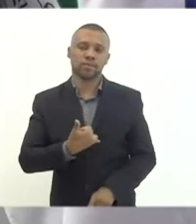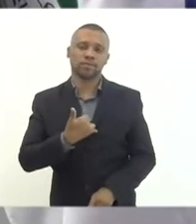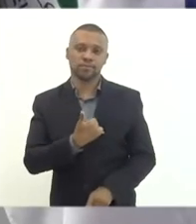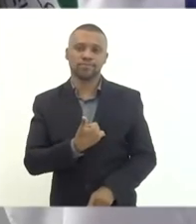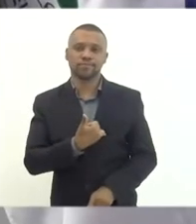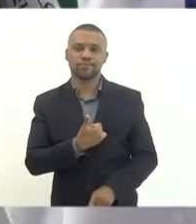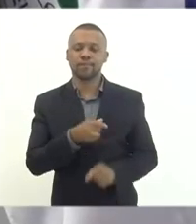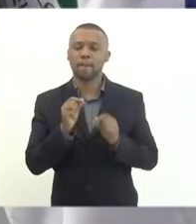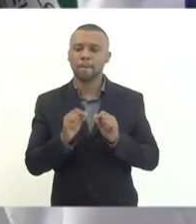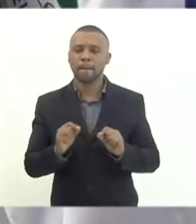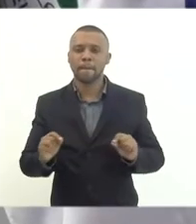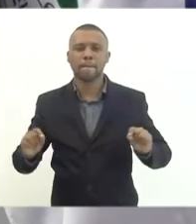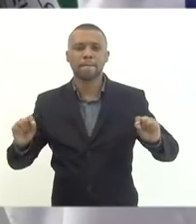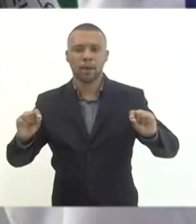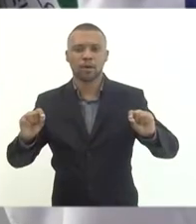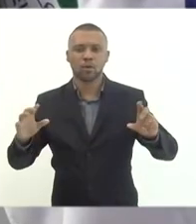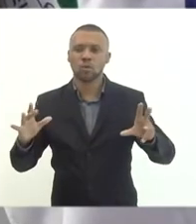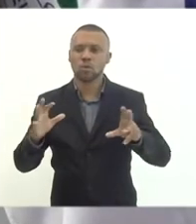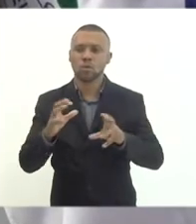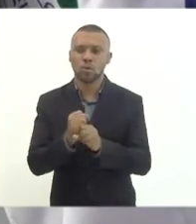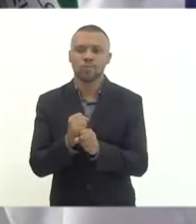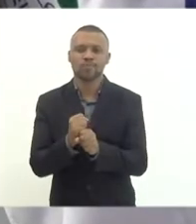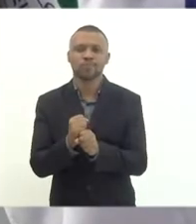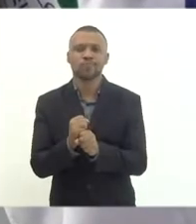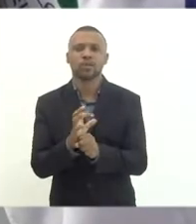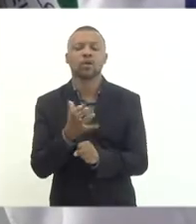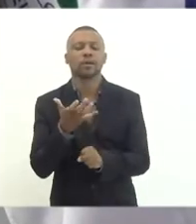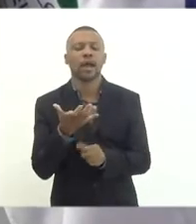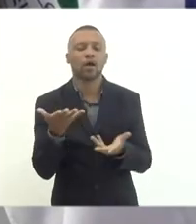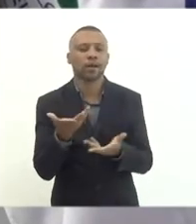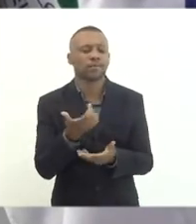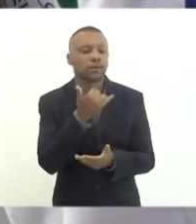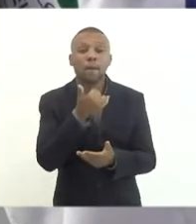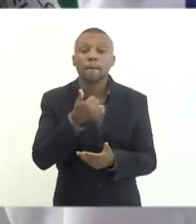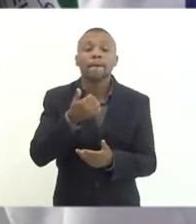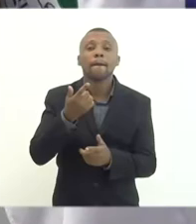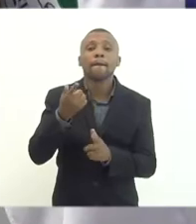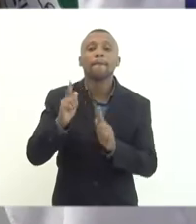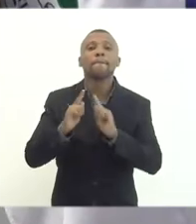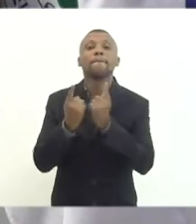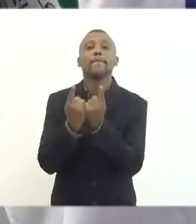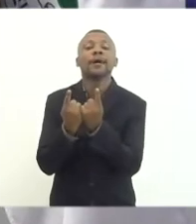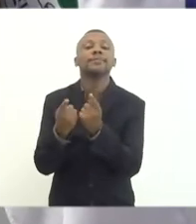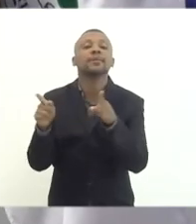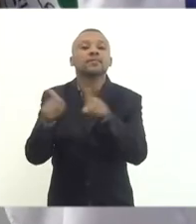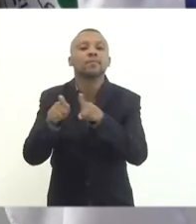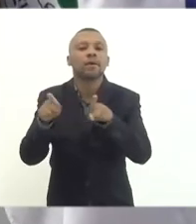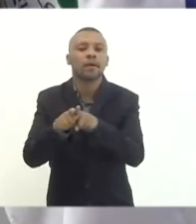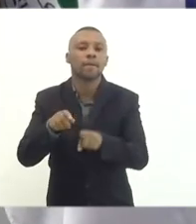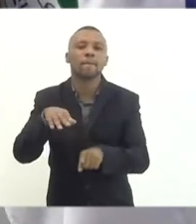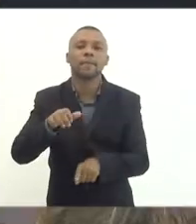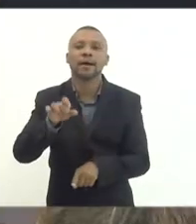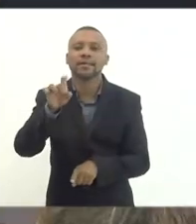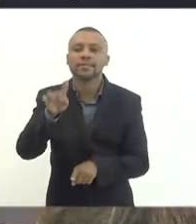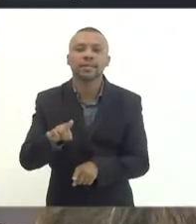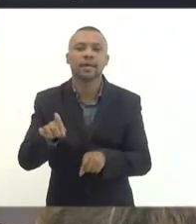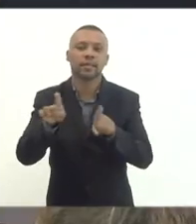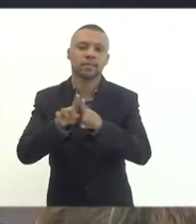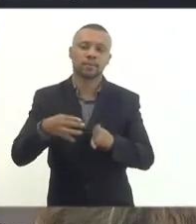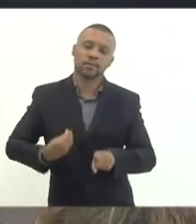eu quero Magé também então tá bom coloca aqui para mim tomar Jé